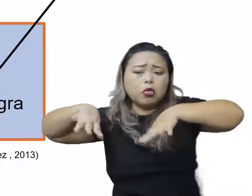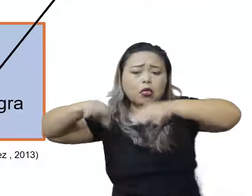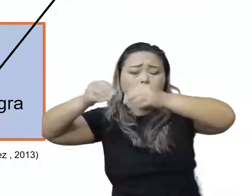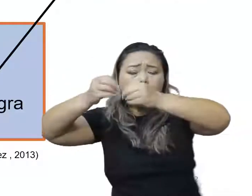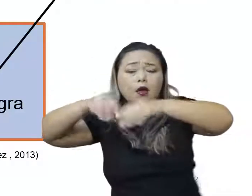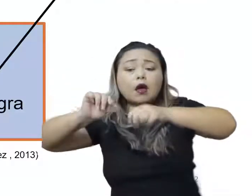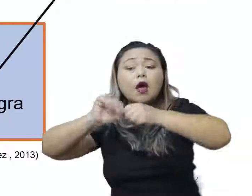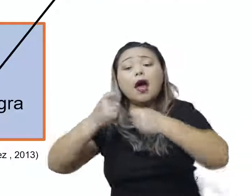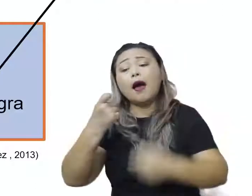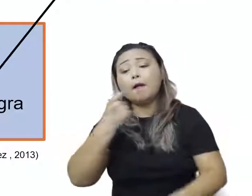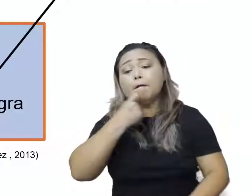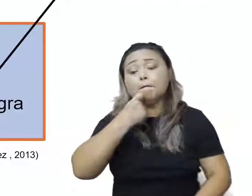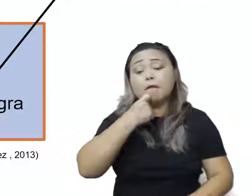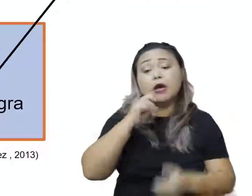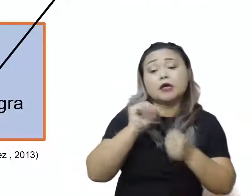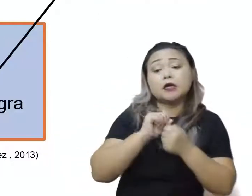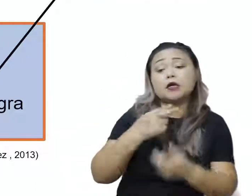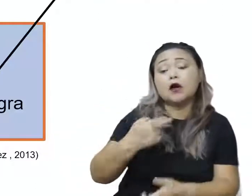predatória,